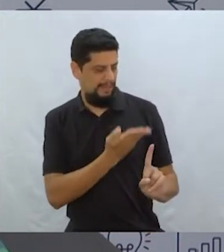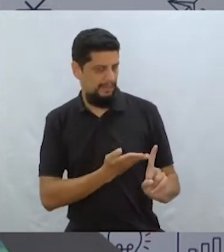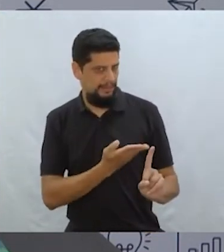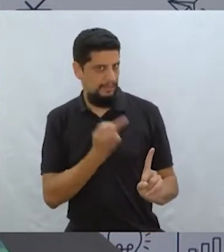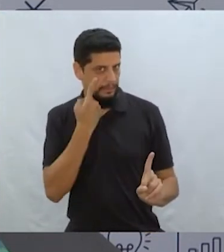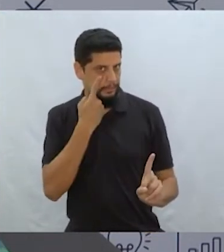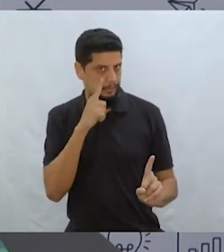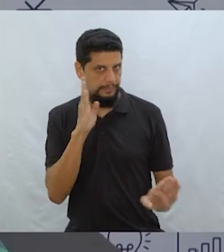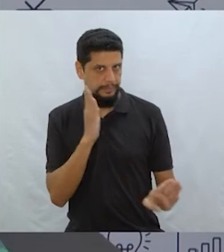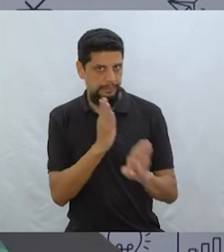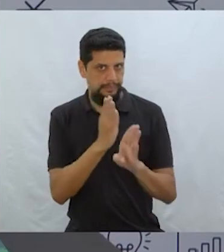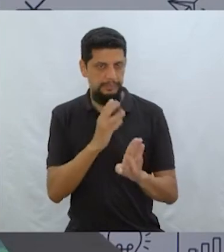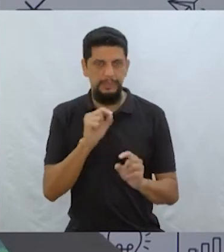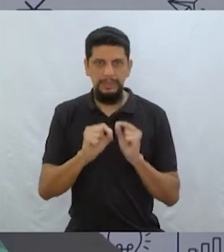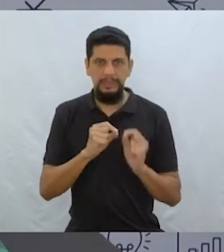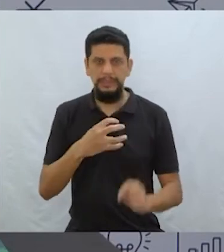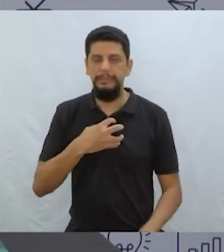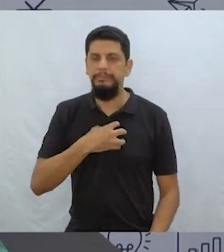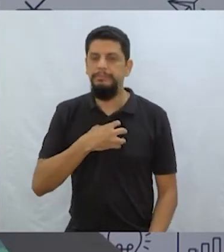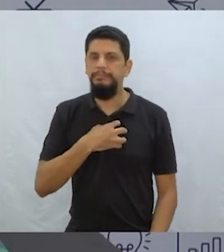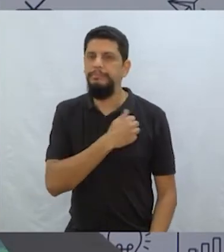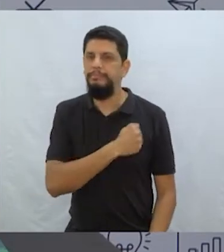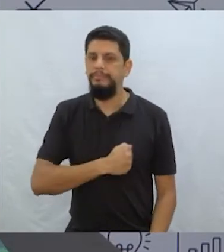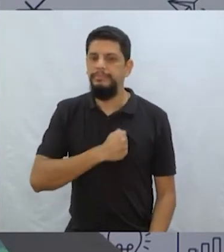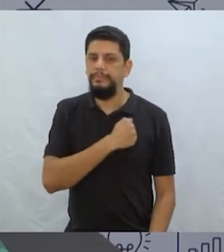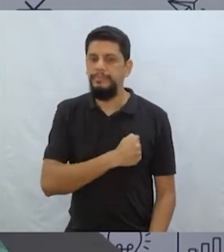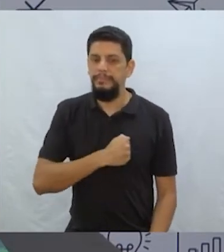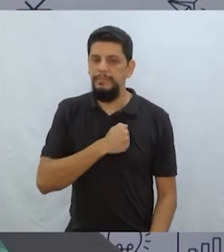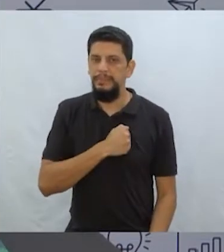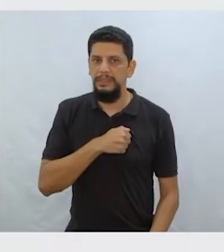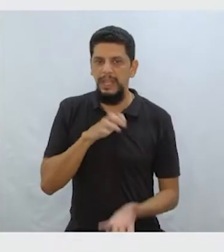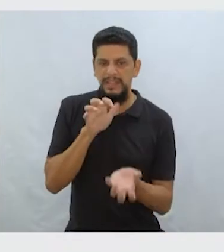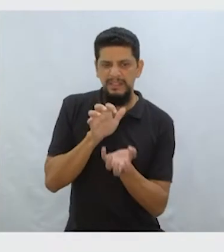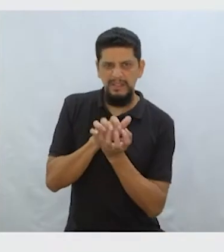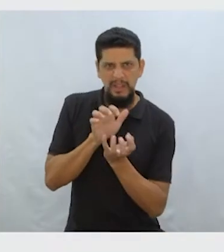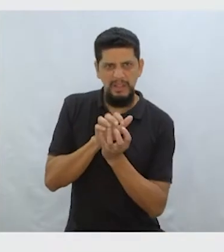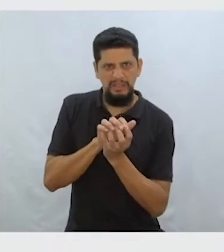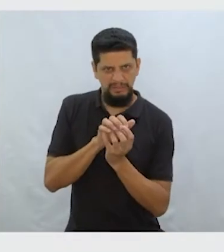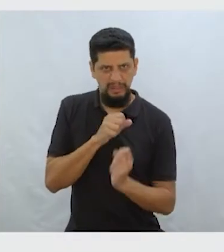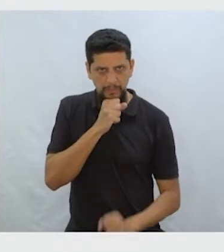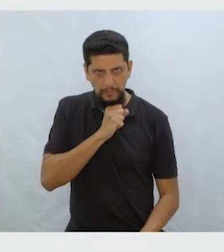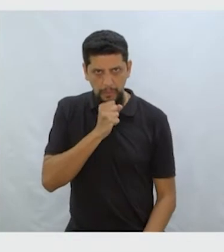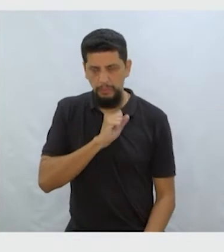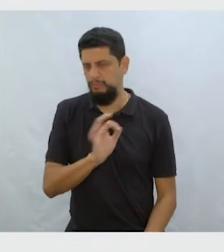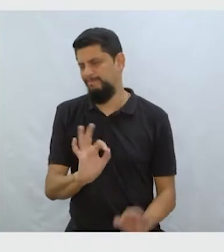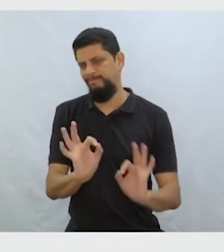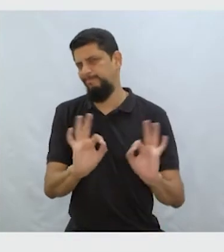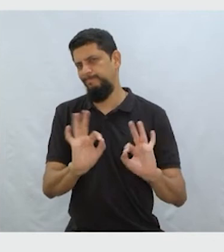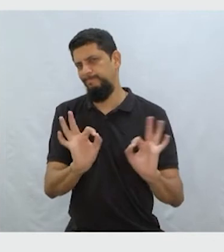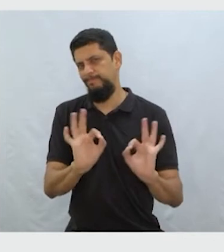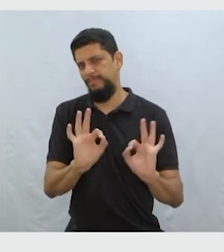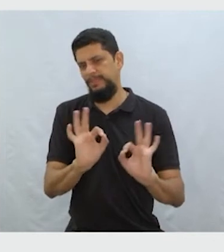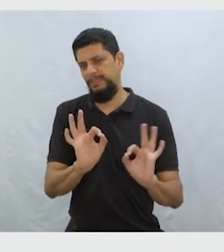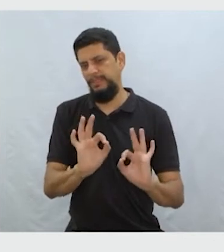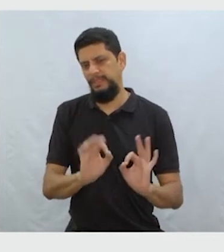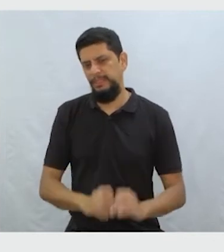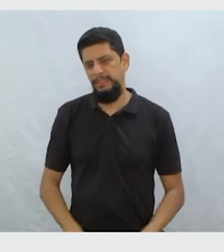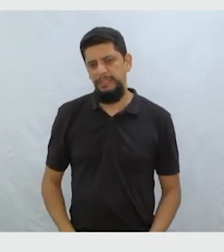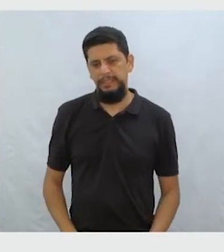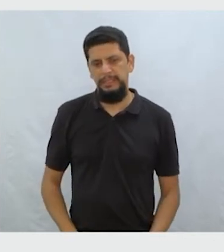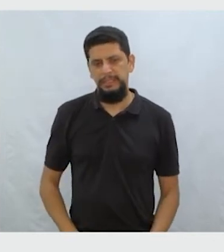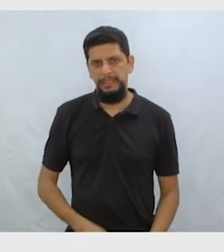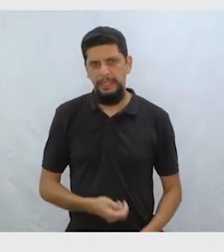com ele vamos descobrir do que que ele sentia falta Olha só da dentadura bisavô não da